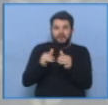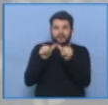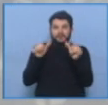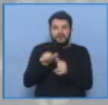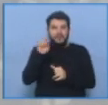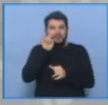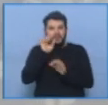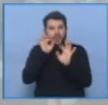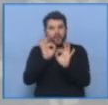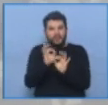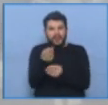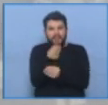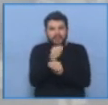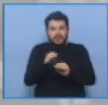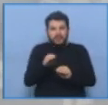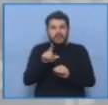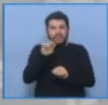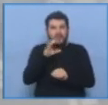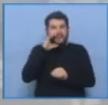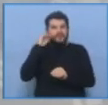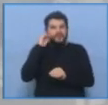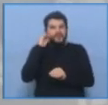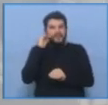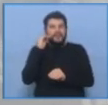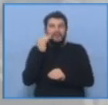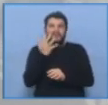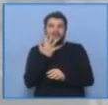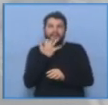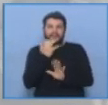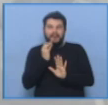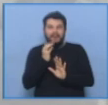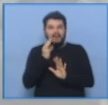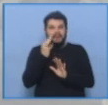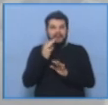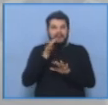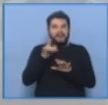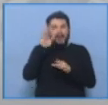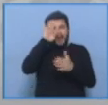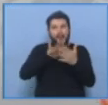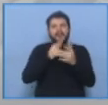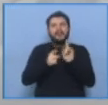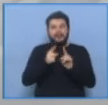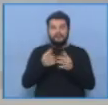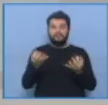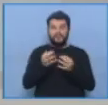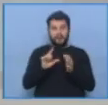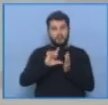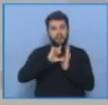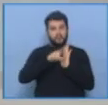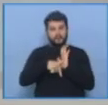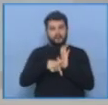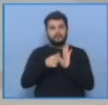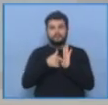de proteção e cuidado de menores e adultos vulneráveis. Que projeto é este? Que plano é este da Companhia de Jesus? Este